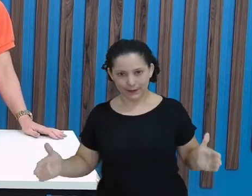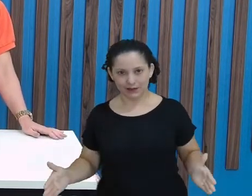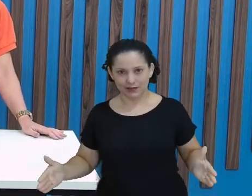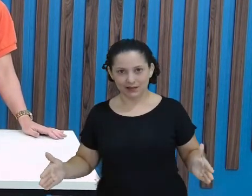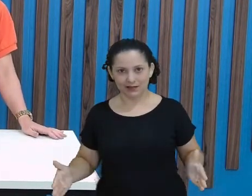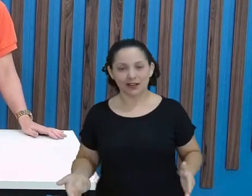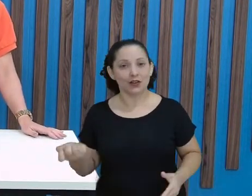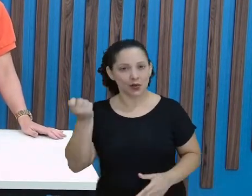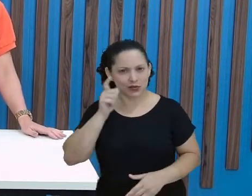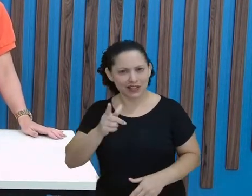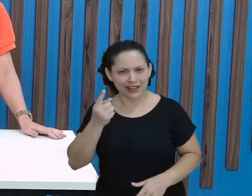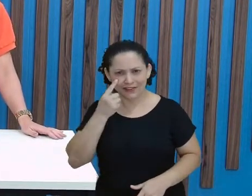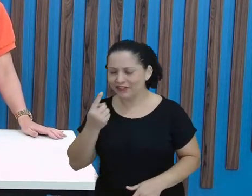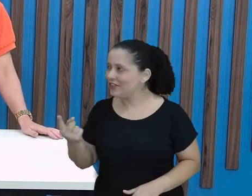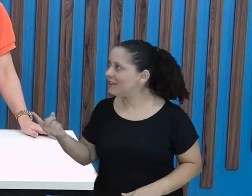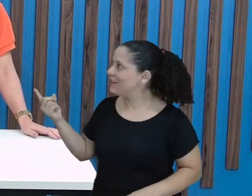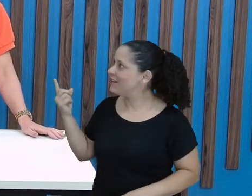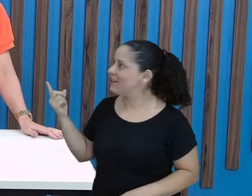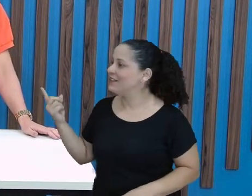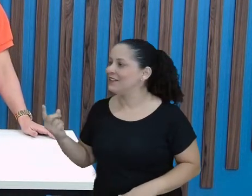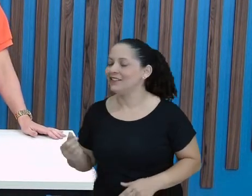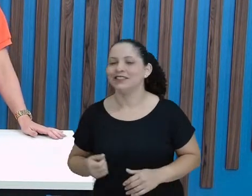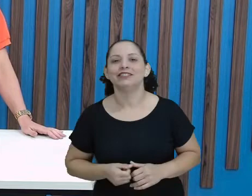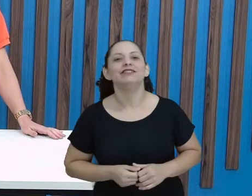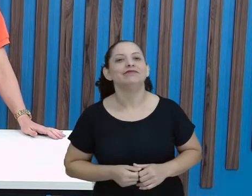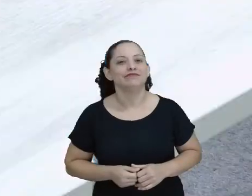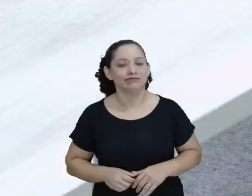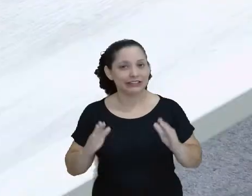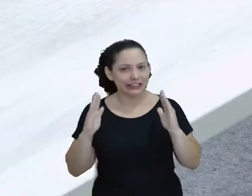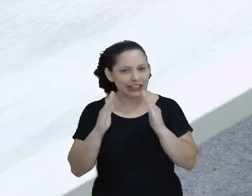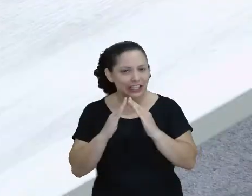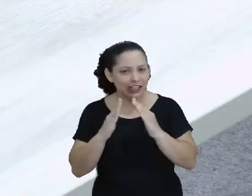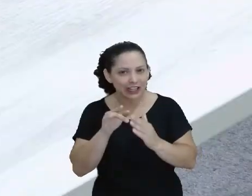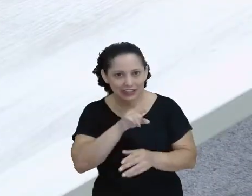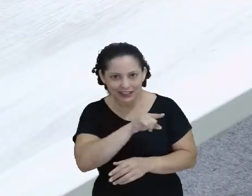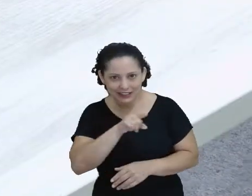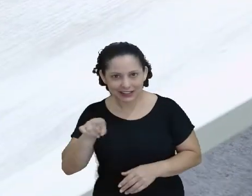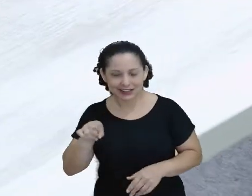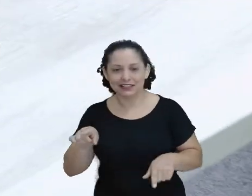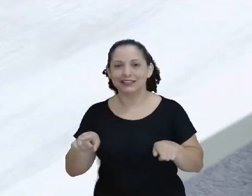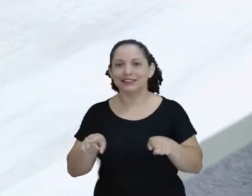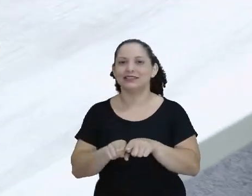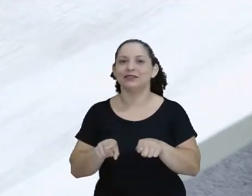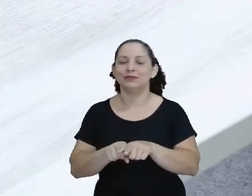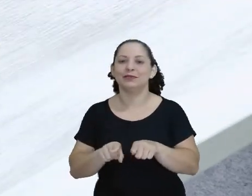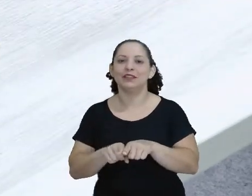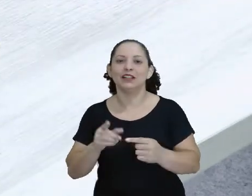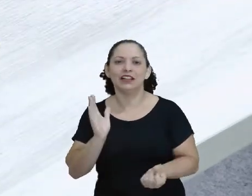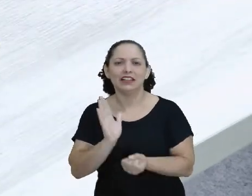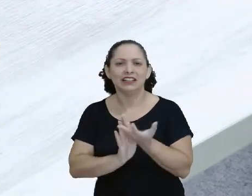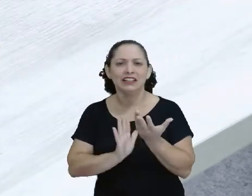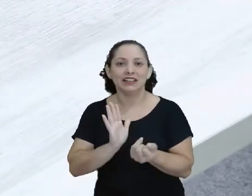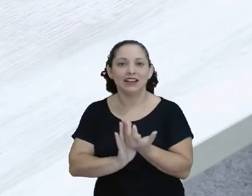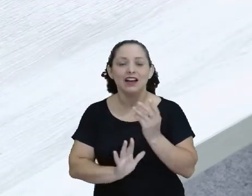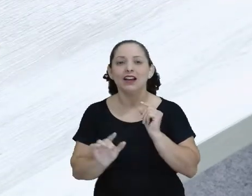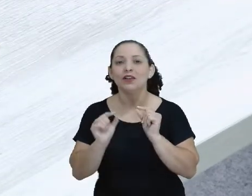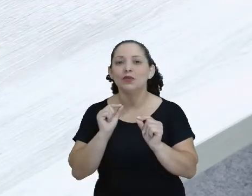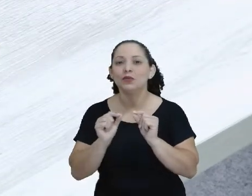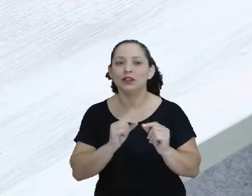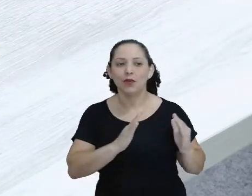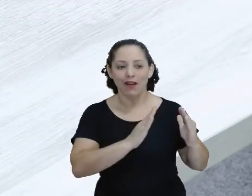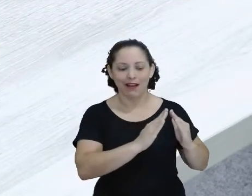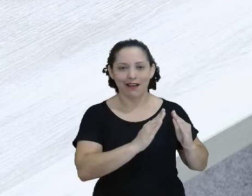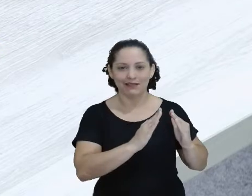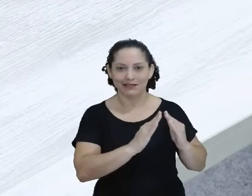chega aqui para que eles possam ver em casa? Eu construí uma casinha com o